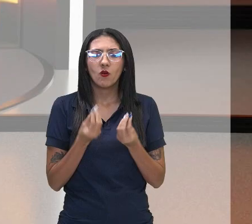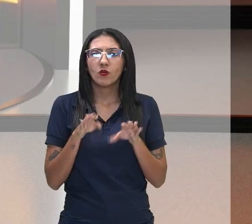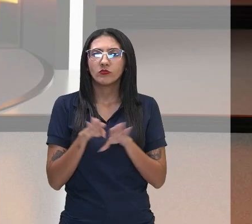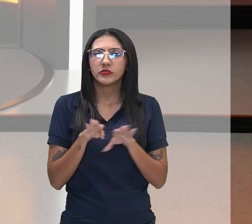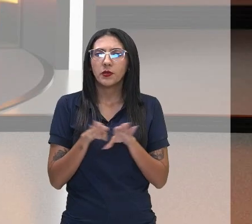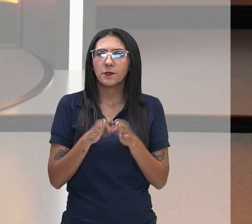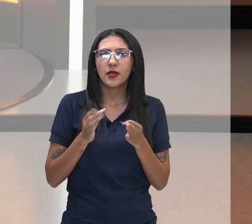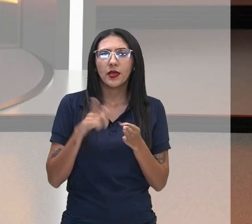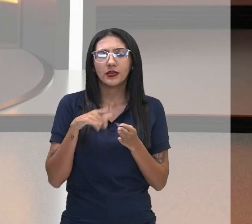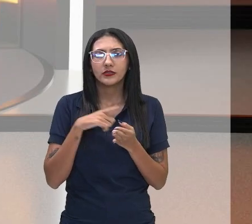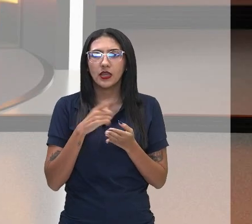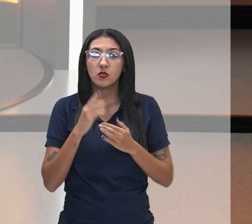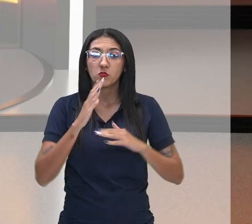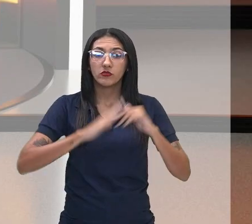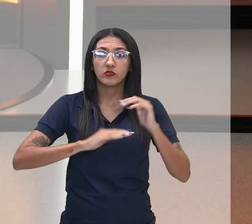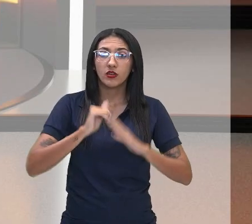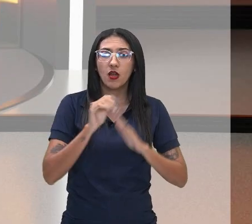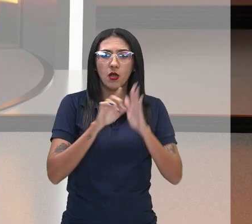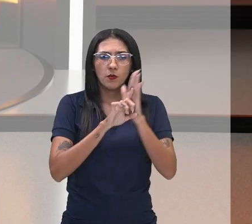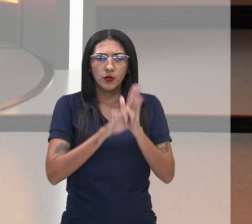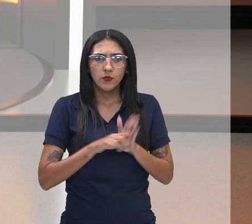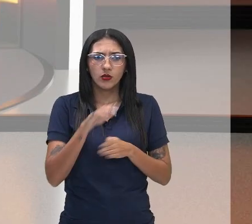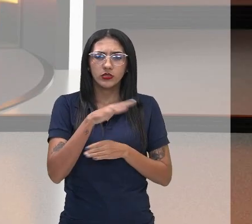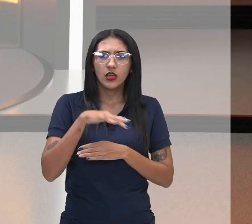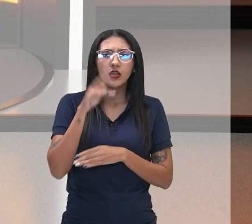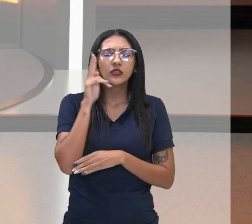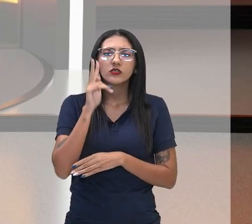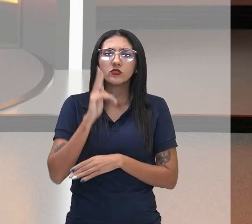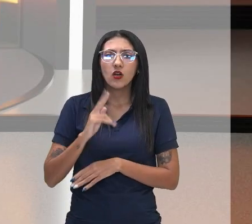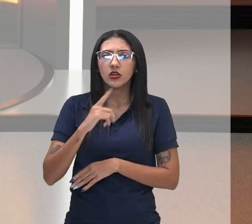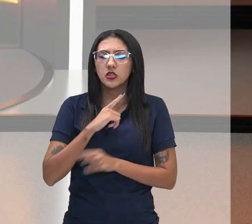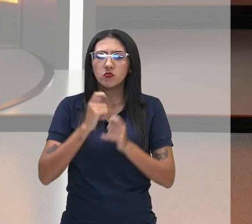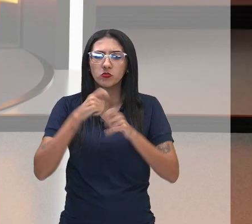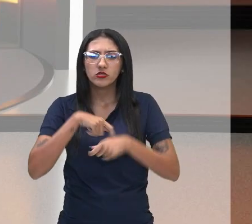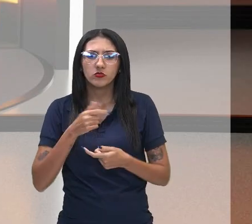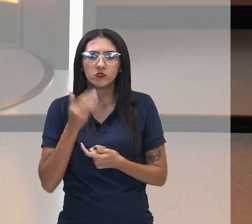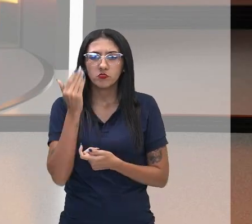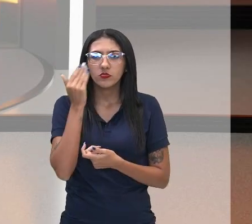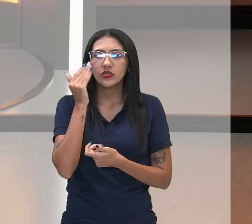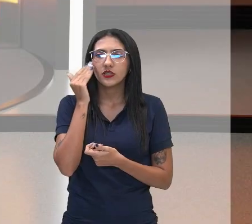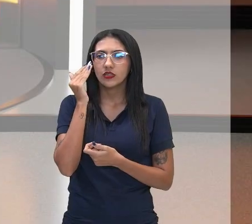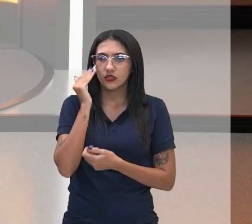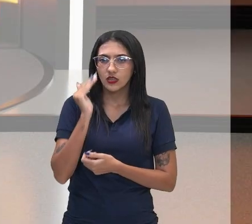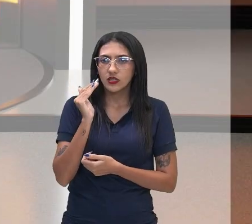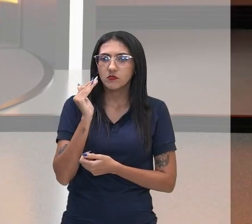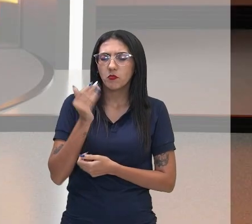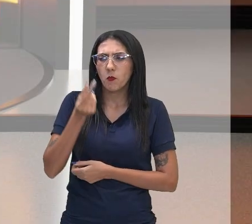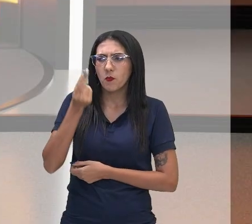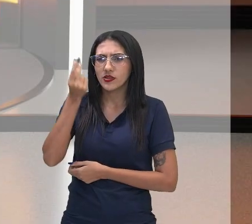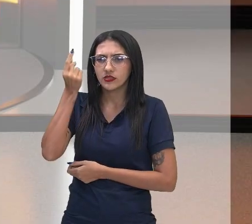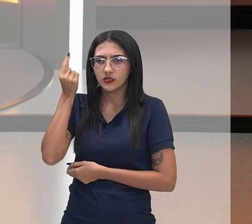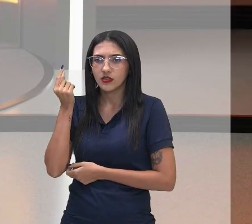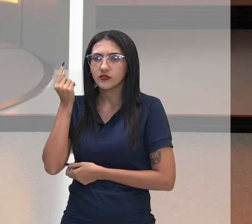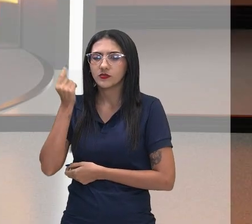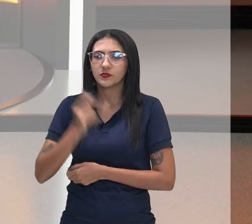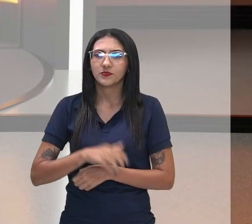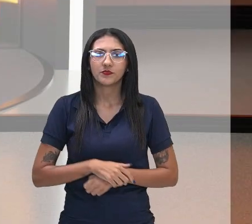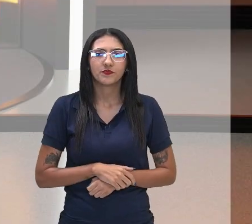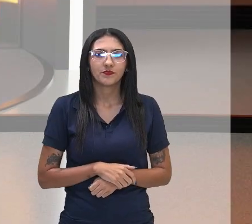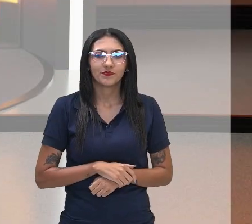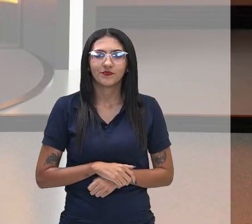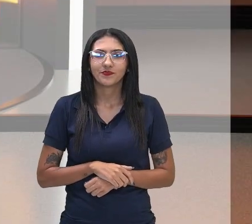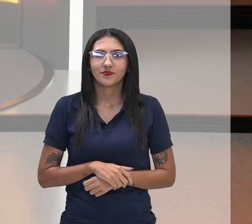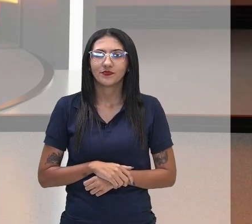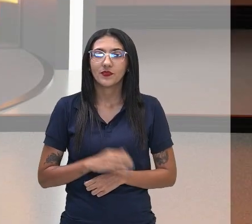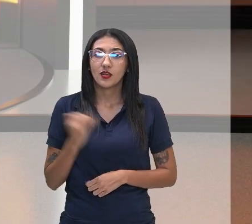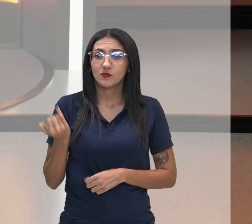né, os historiadores se debruçaram para compreender o passado. É